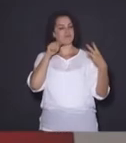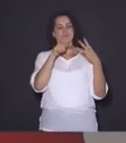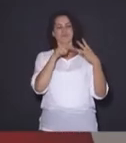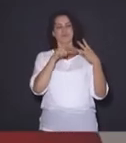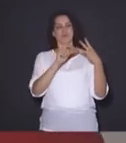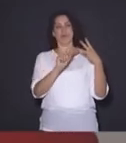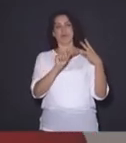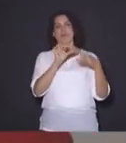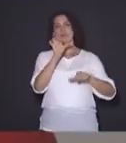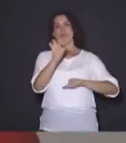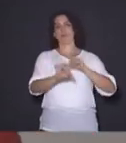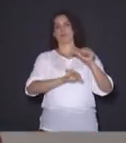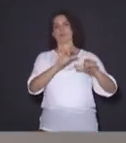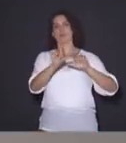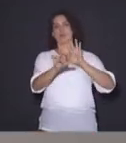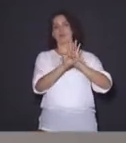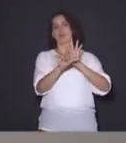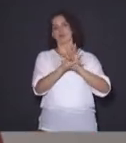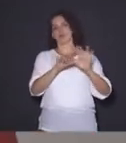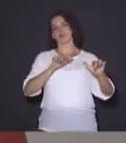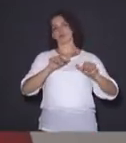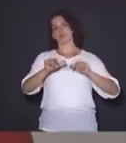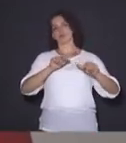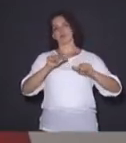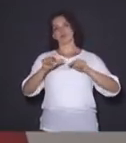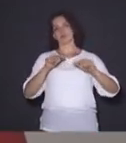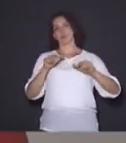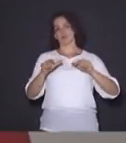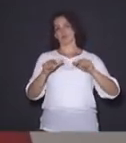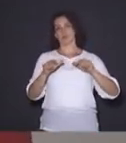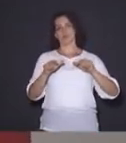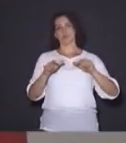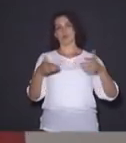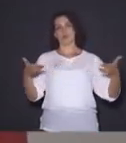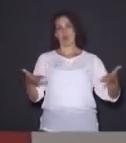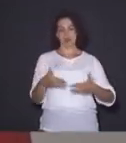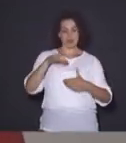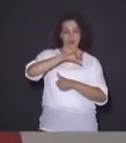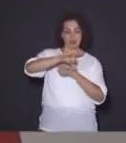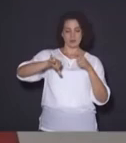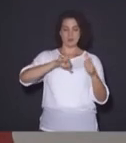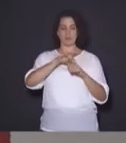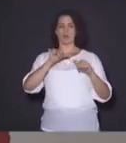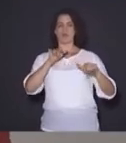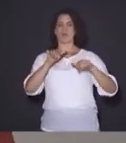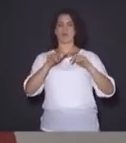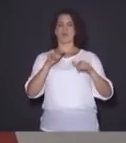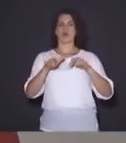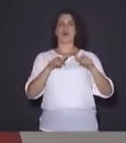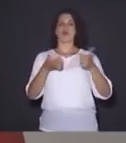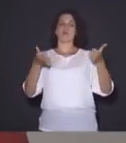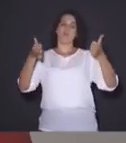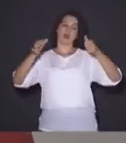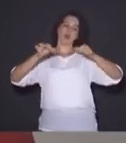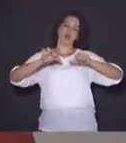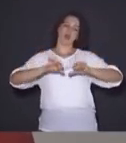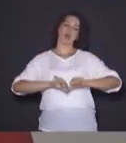na legislação trabalhista fazendo com que o trabalho fosse precarizado ao extremo